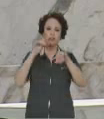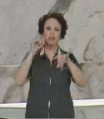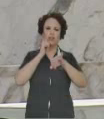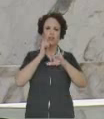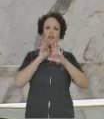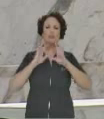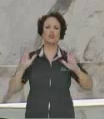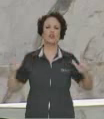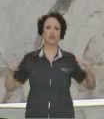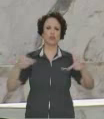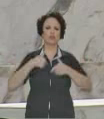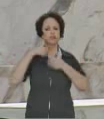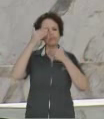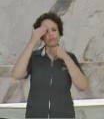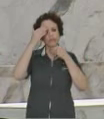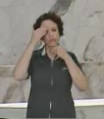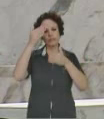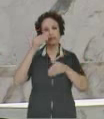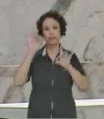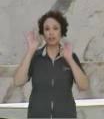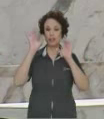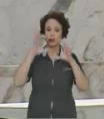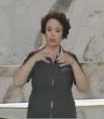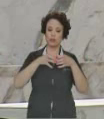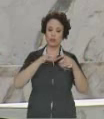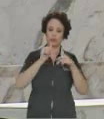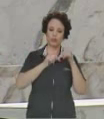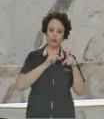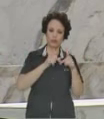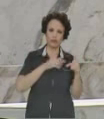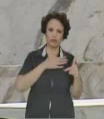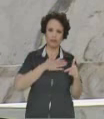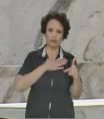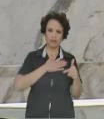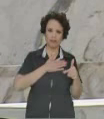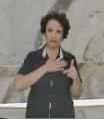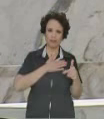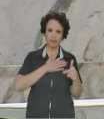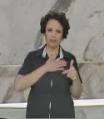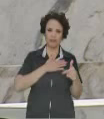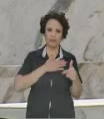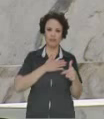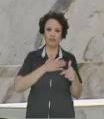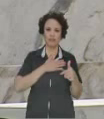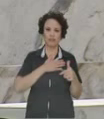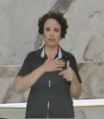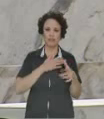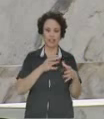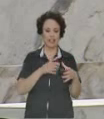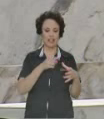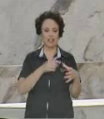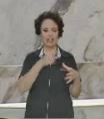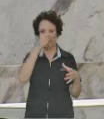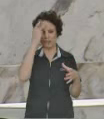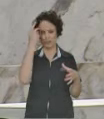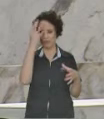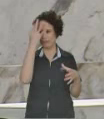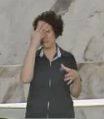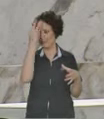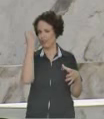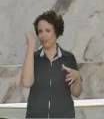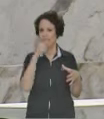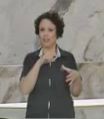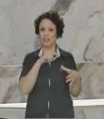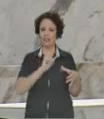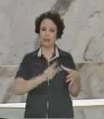as mulheres especialmente de um grupo que é o trabalho que é muito muito pouco lembrado até tempo atrás muito pouco